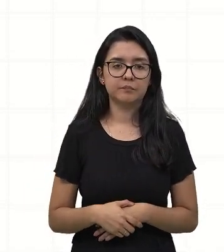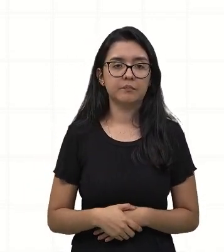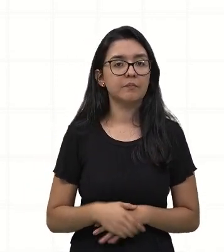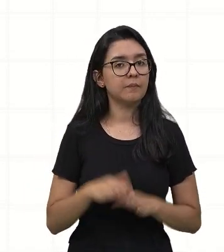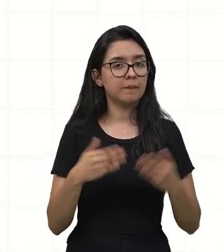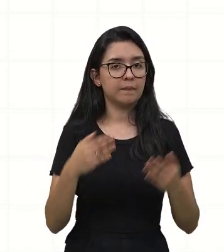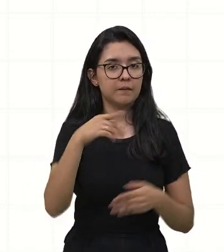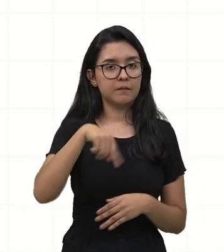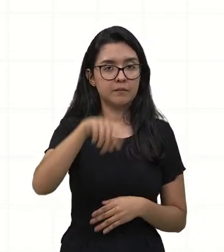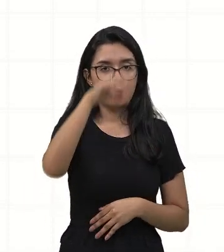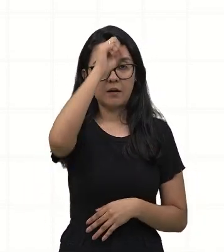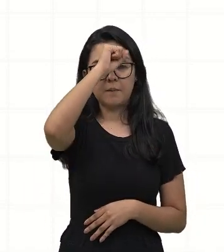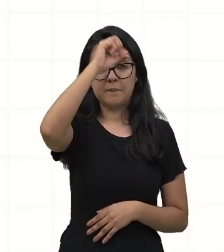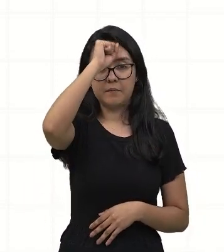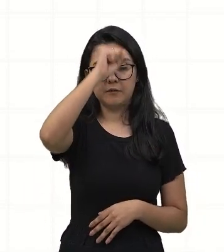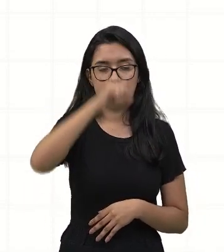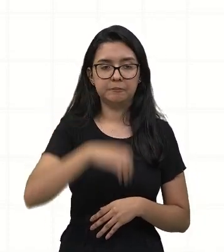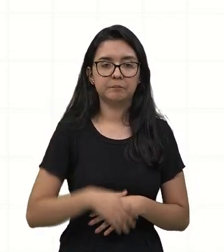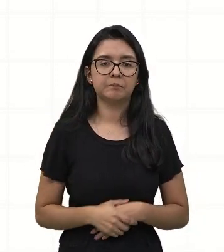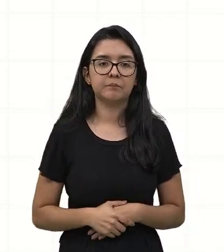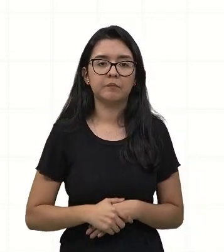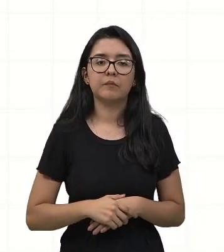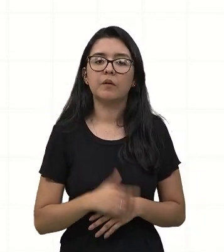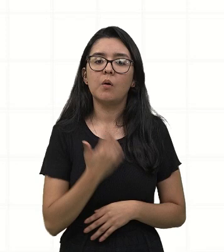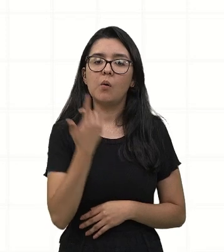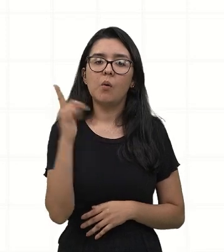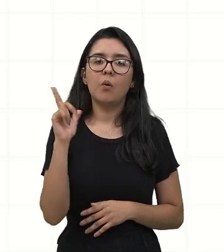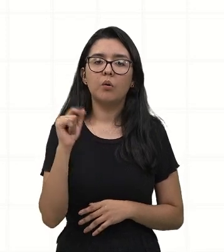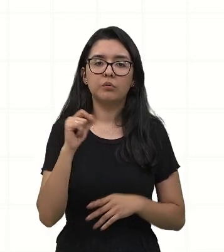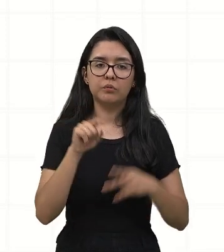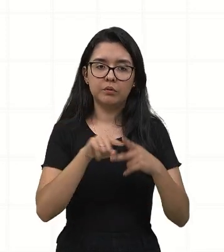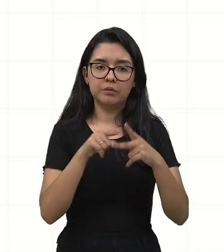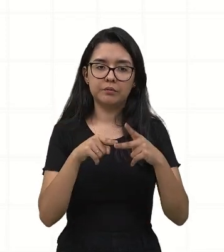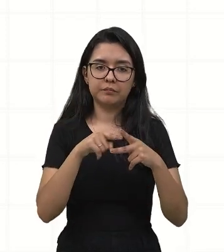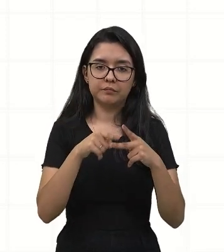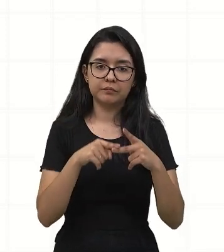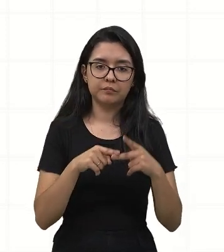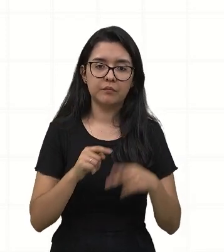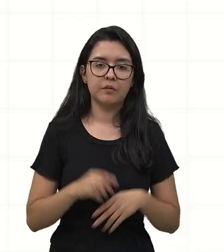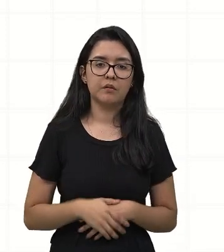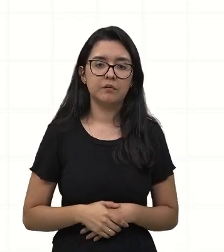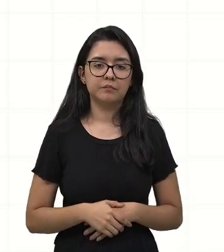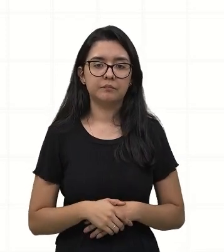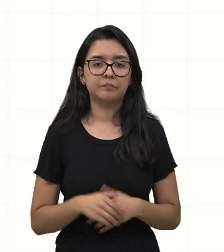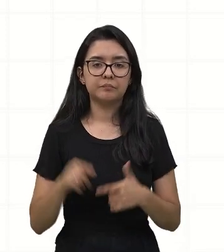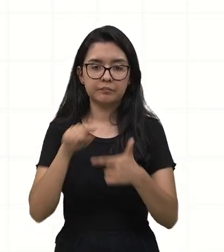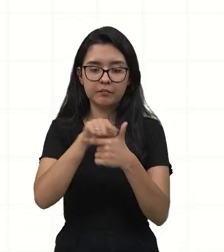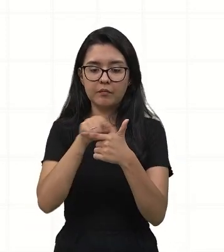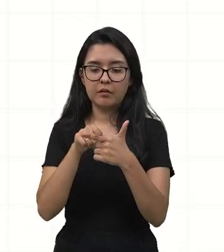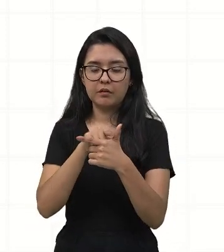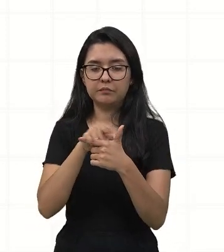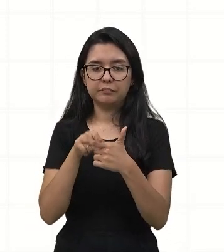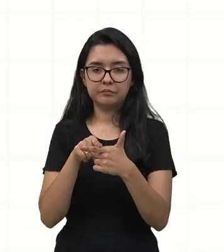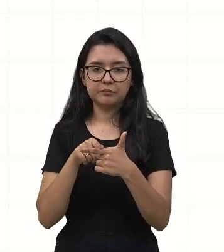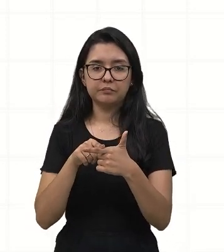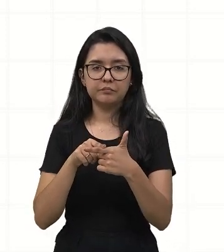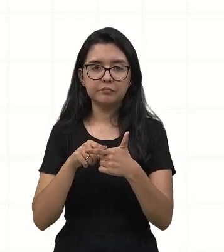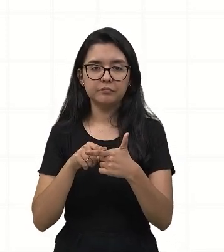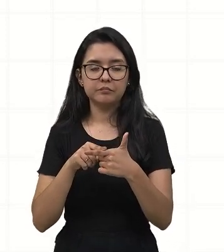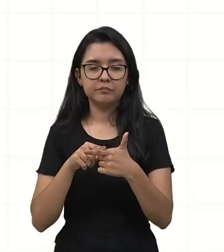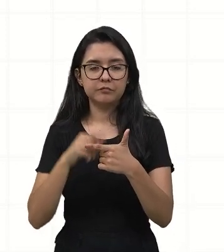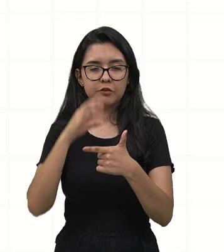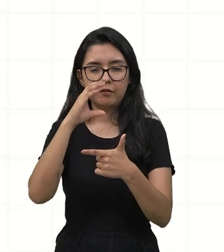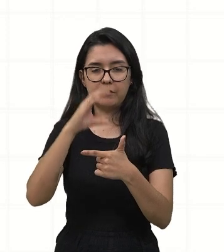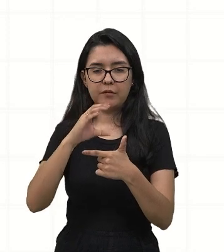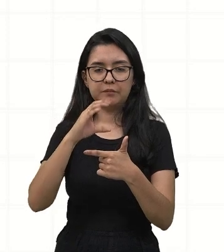ó, como é que a gente usa o transferidor. Ó. Olha só, mais um ângulo aqui que o professor vai usar. Ó. Vem aqui, ó. Vamos posicionar o transferidor aqui,